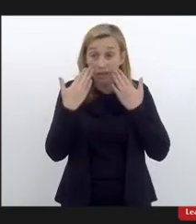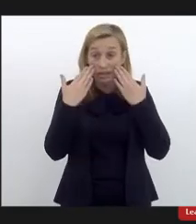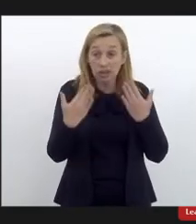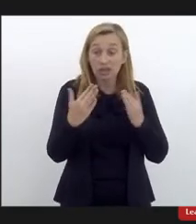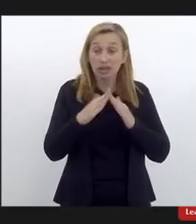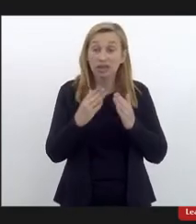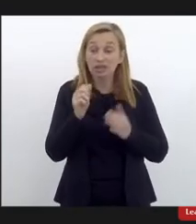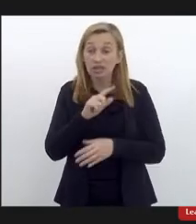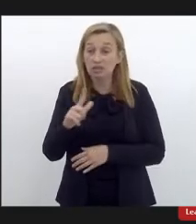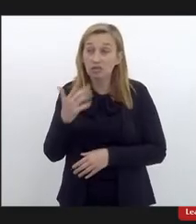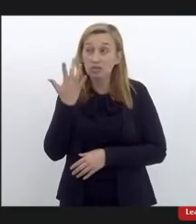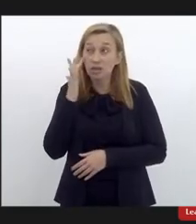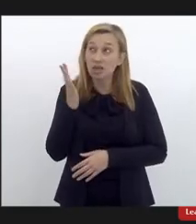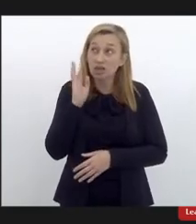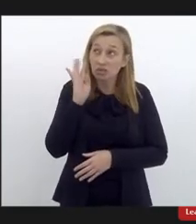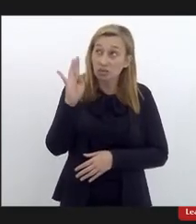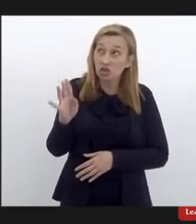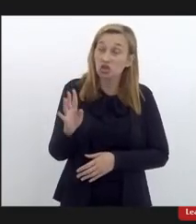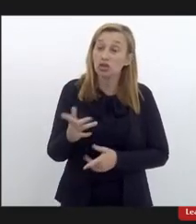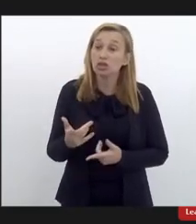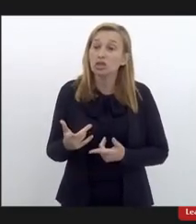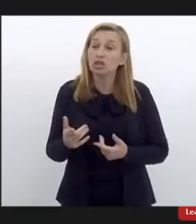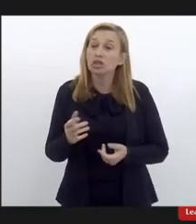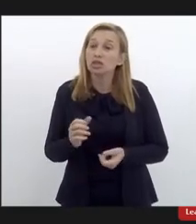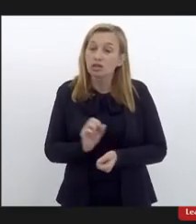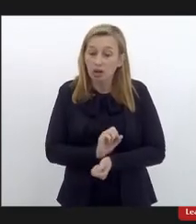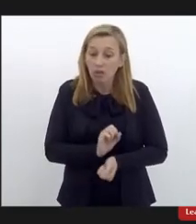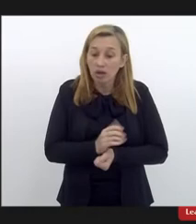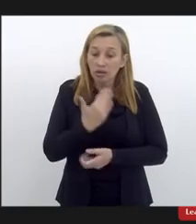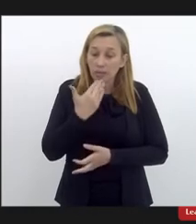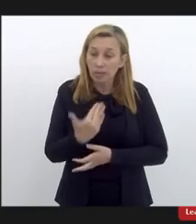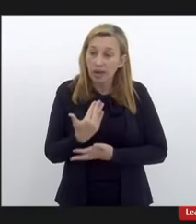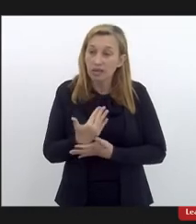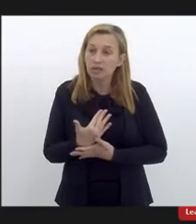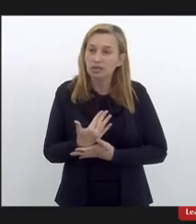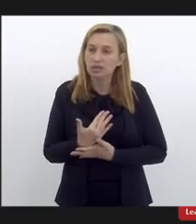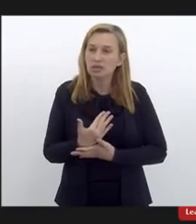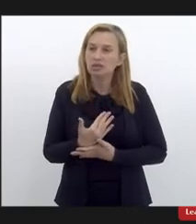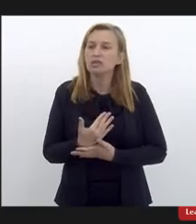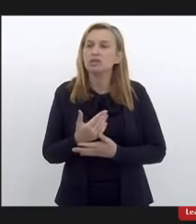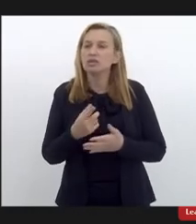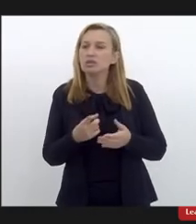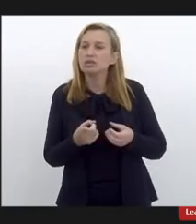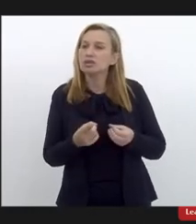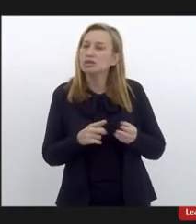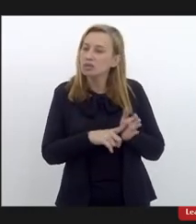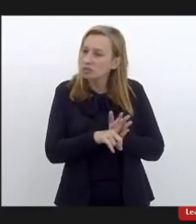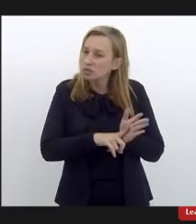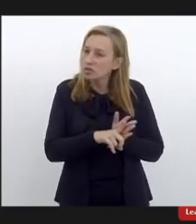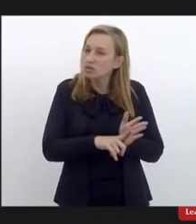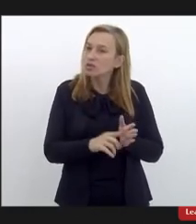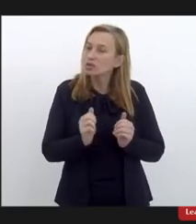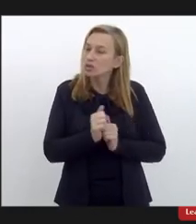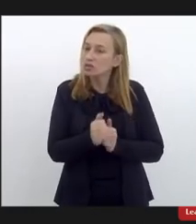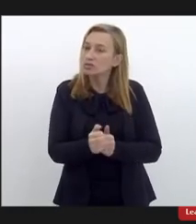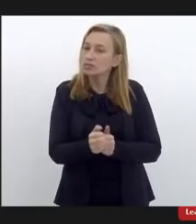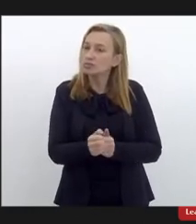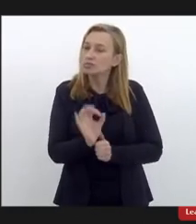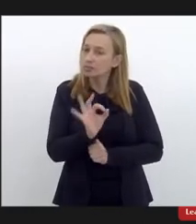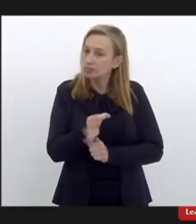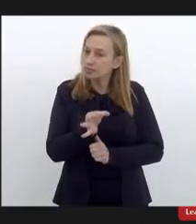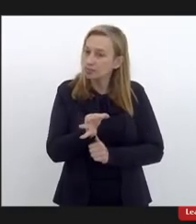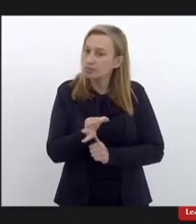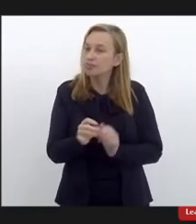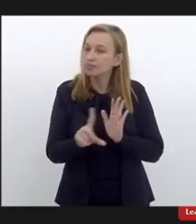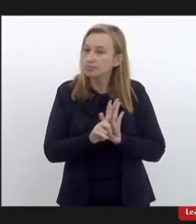gente imagina que a gente espera, né, e pede que isso seja revisado, porque tem que seguir o trâmite legal, né, então